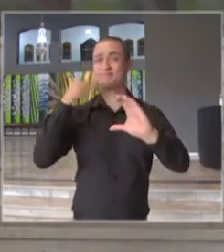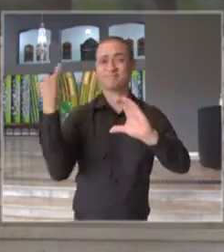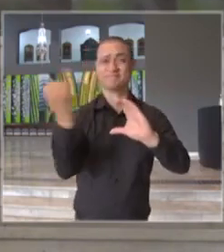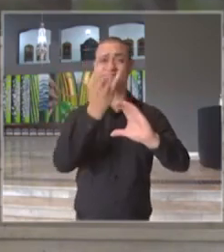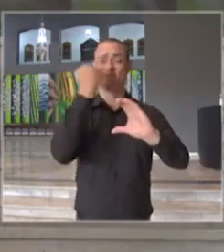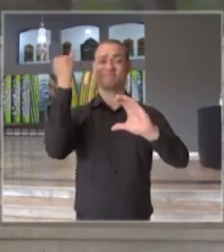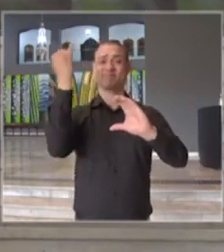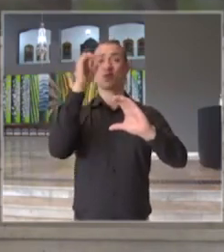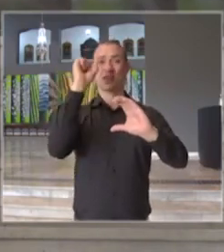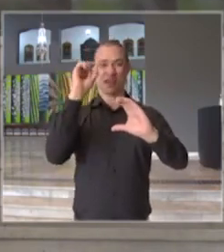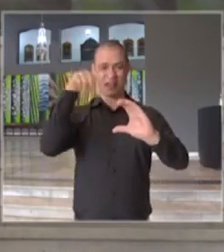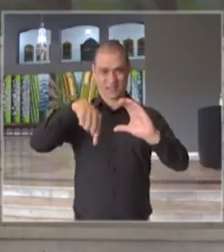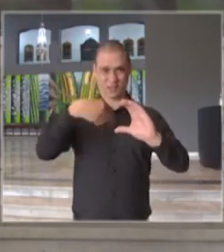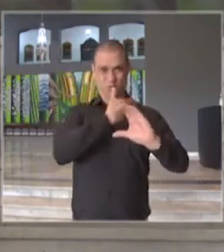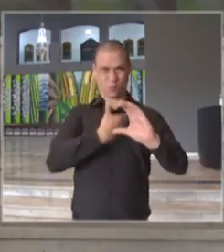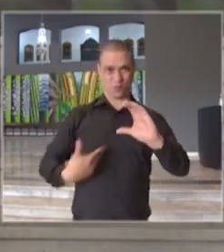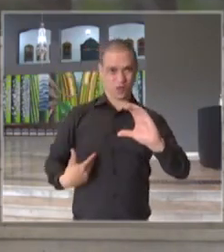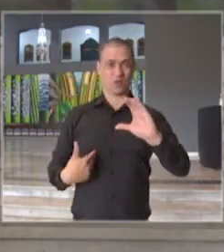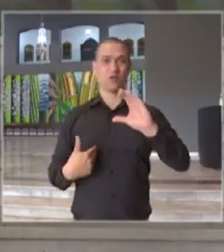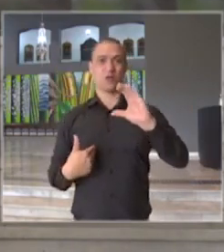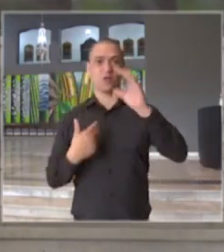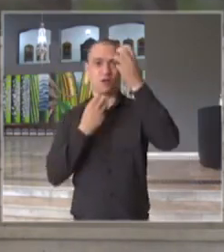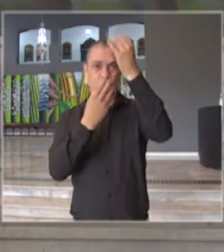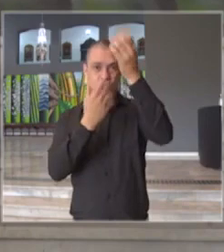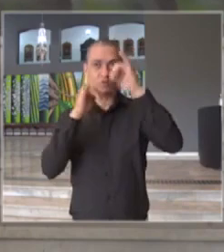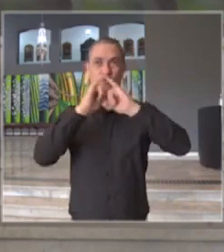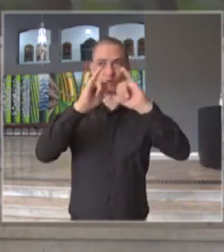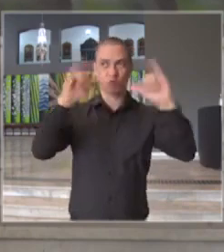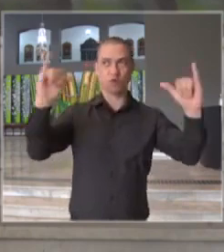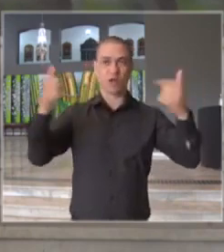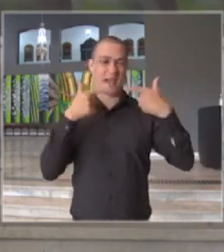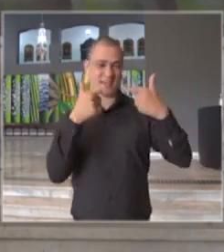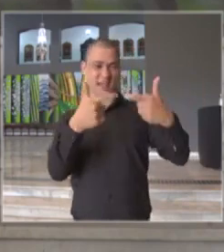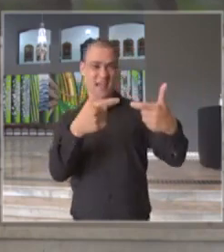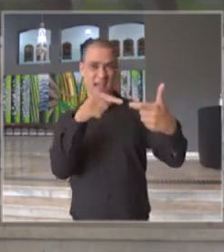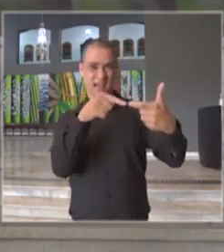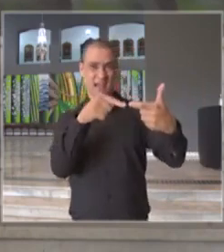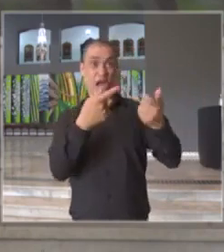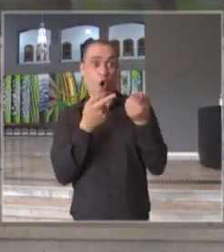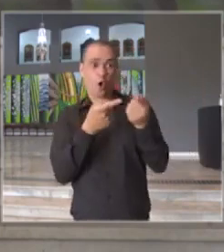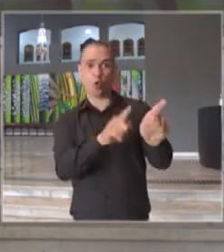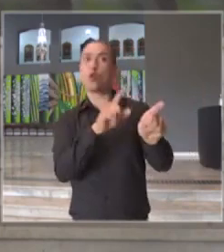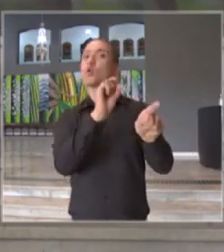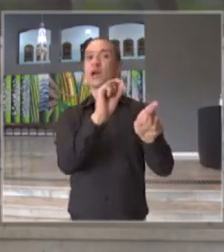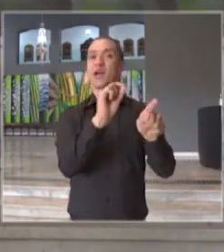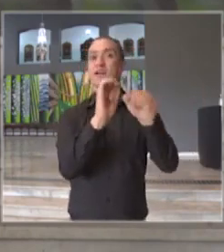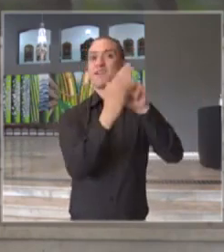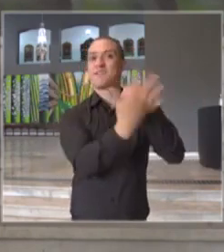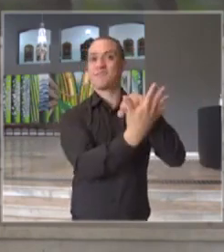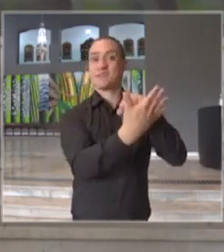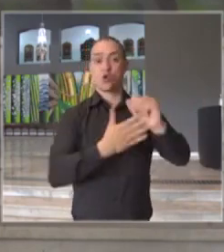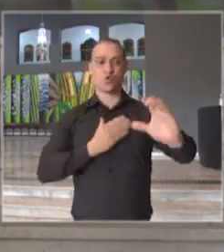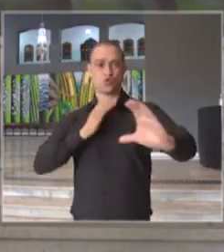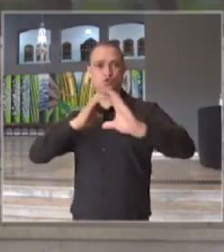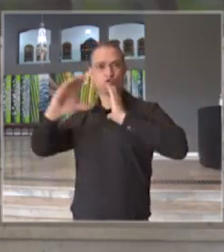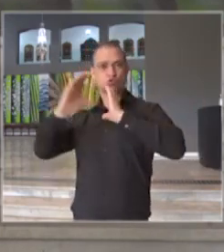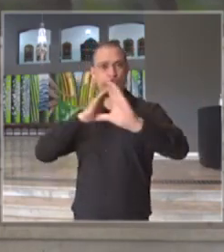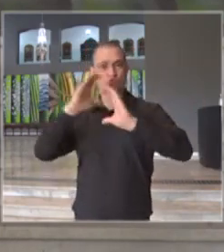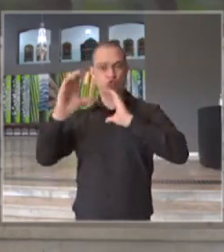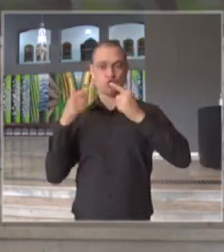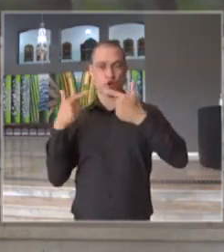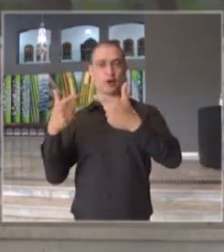dentro desta guerra contra o coronavírus e nesta guerra de comunicação, lamentavelmente,